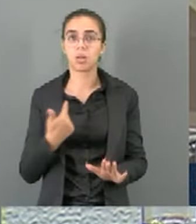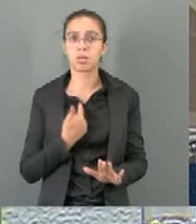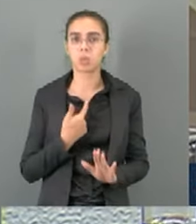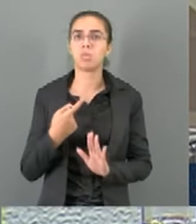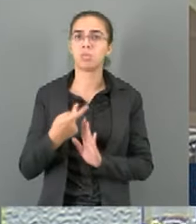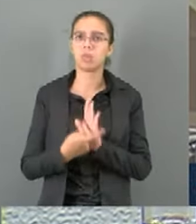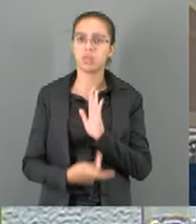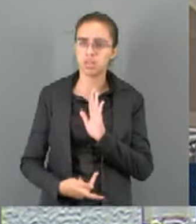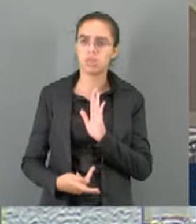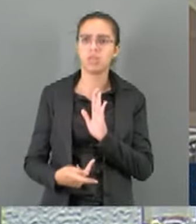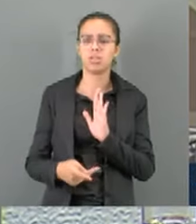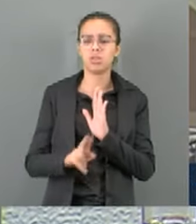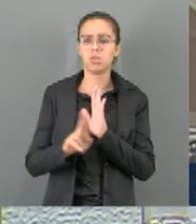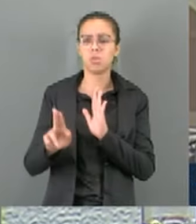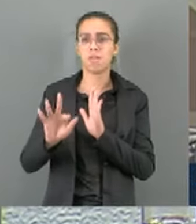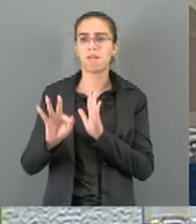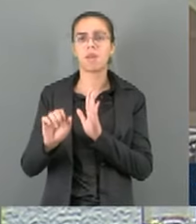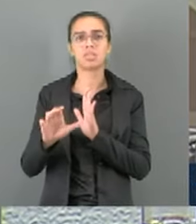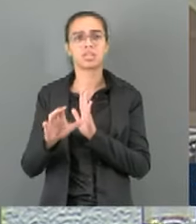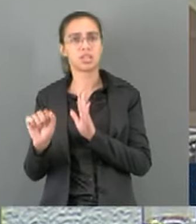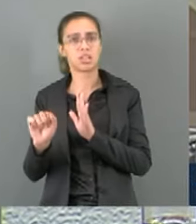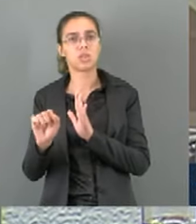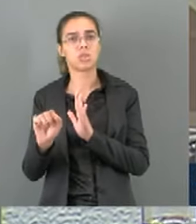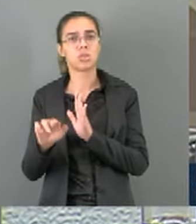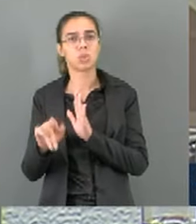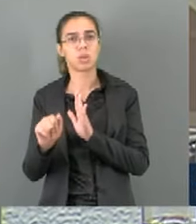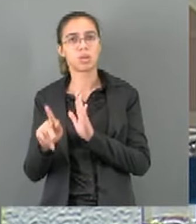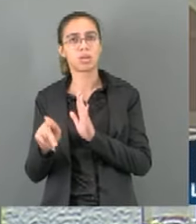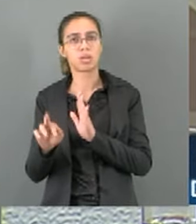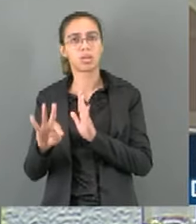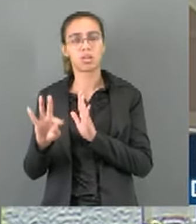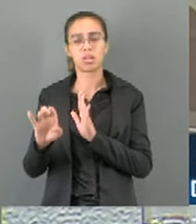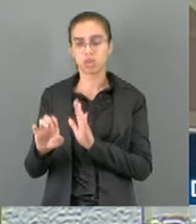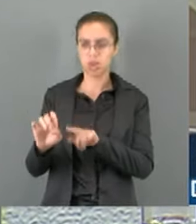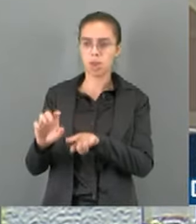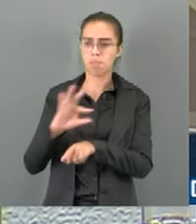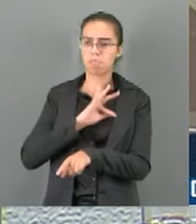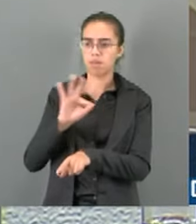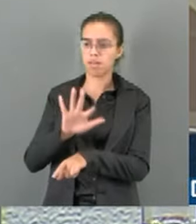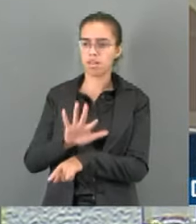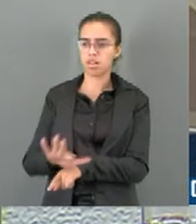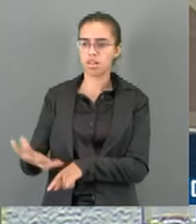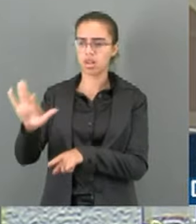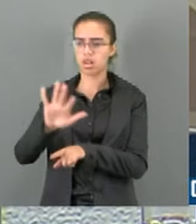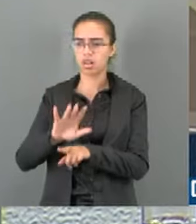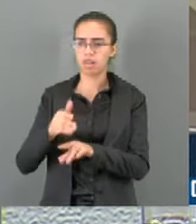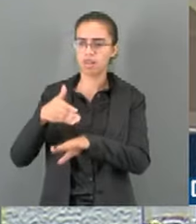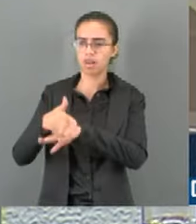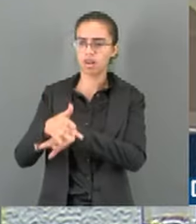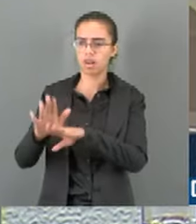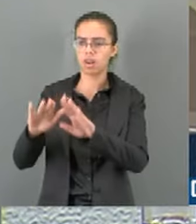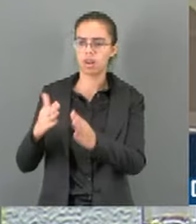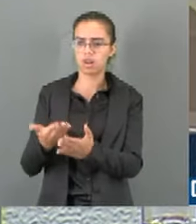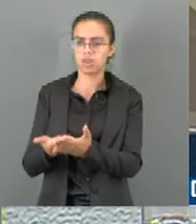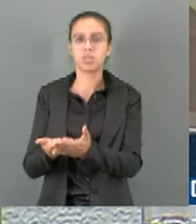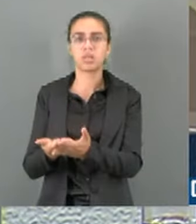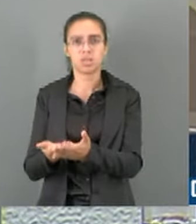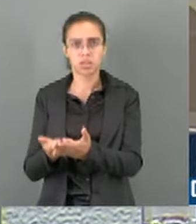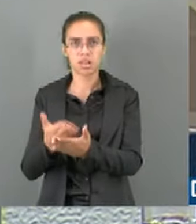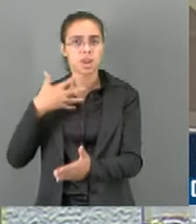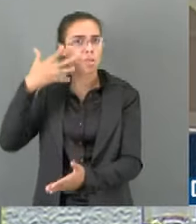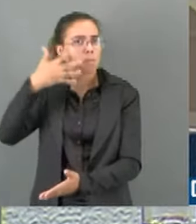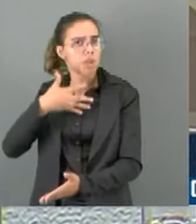Sua Parte, no qual policiais comparecem em escolas e proferem e dão